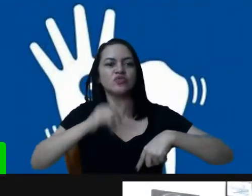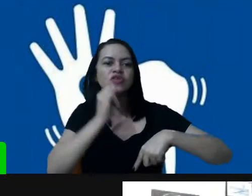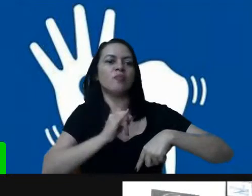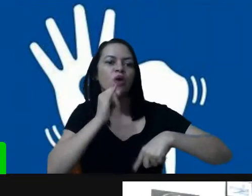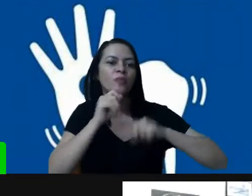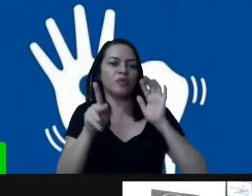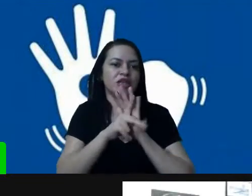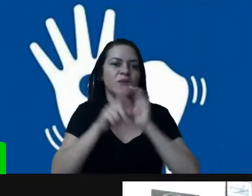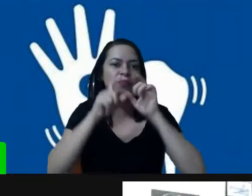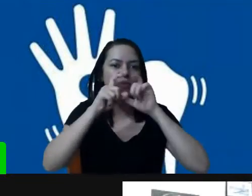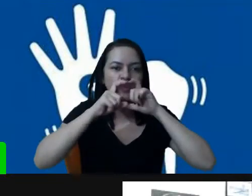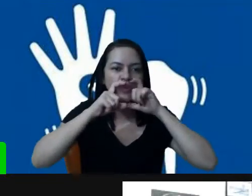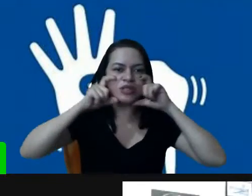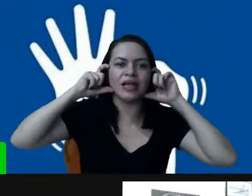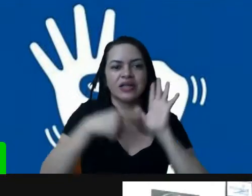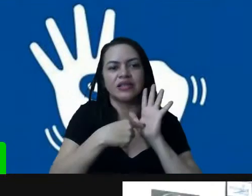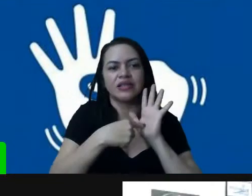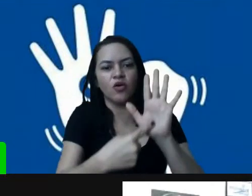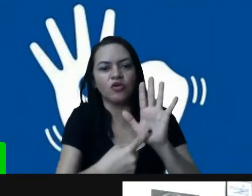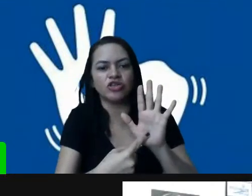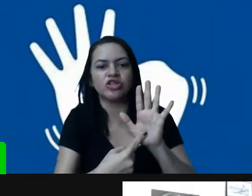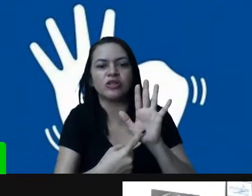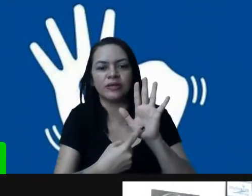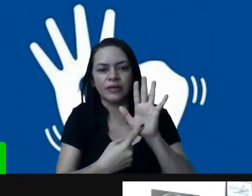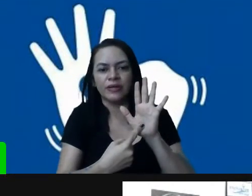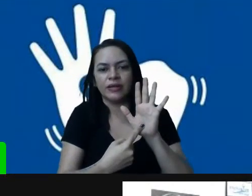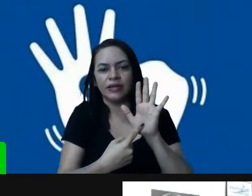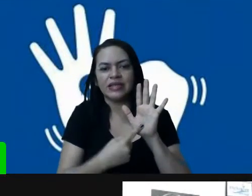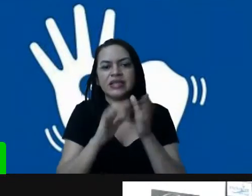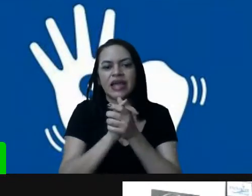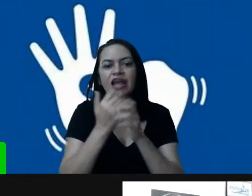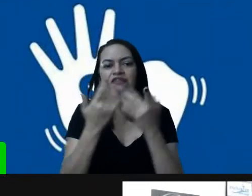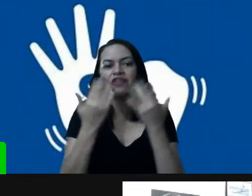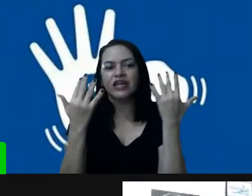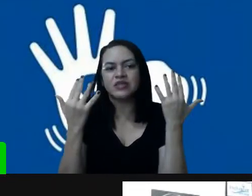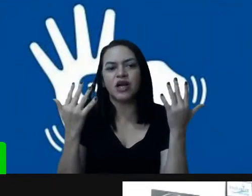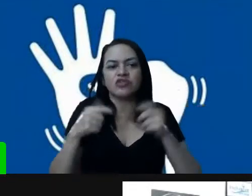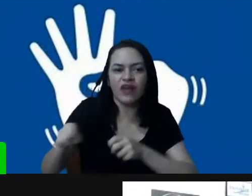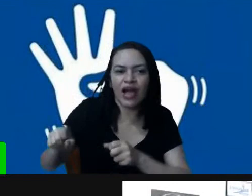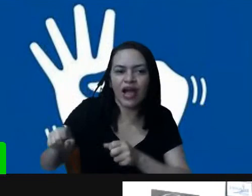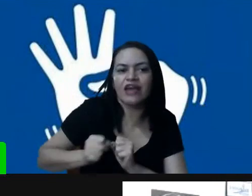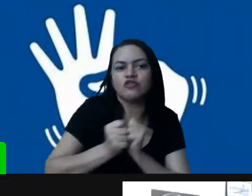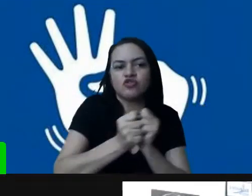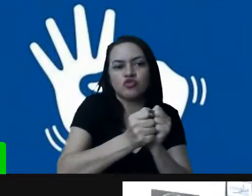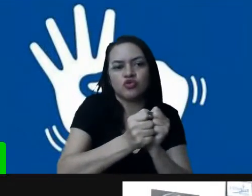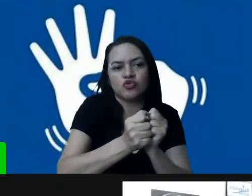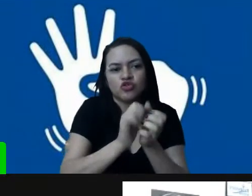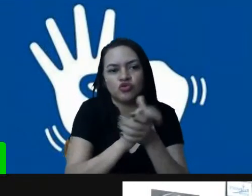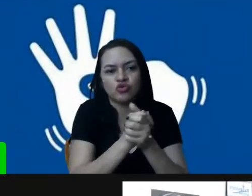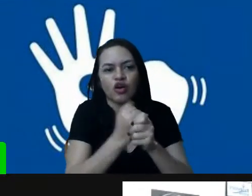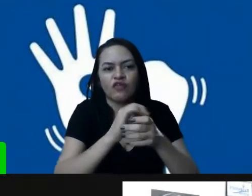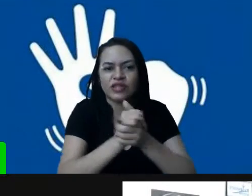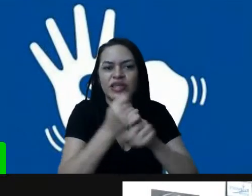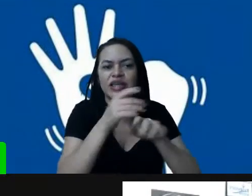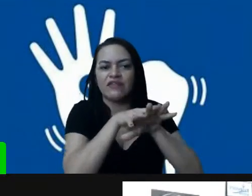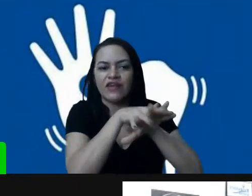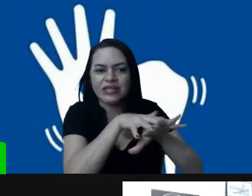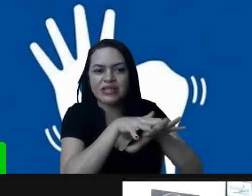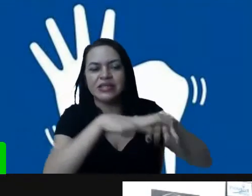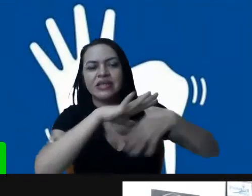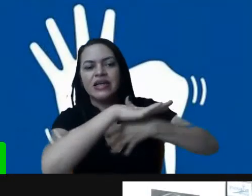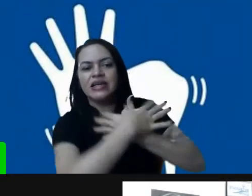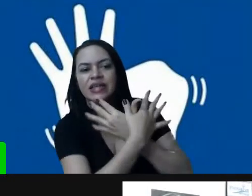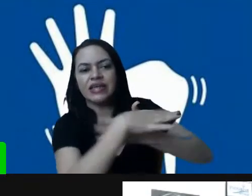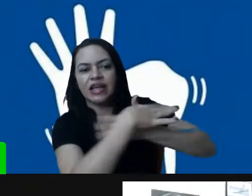disso o seu próprio exemplo. Use a máscara, demonstre, né? Se quer lavar as mãos, vai e leve o surdo junto. Ó, você tem que lavar